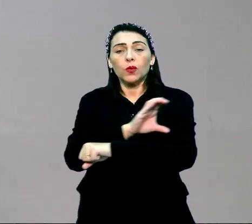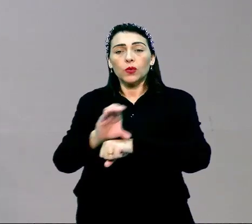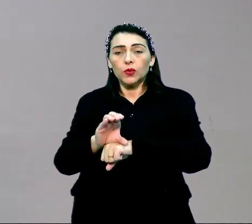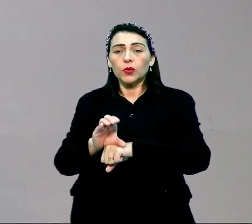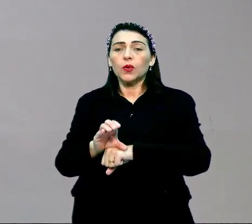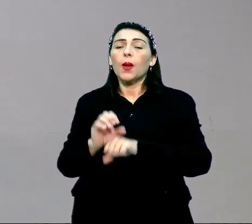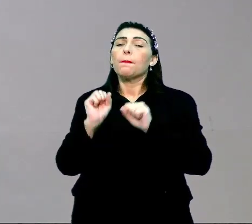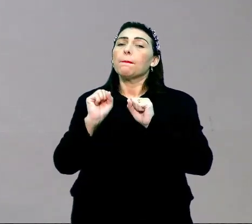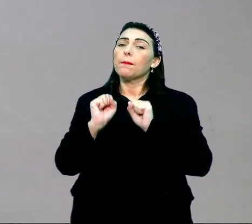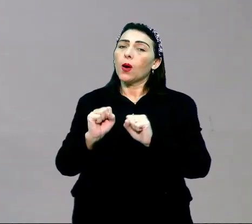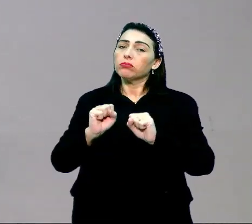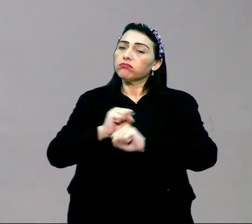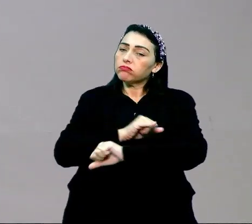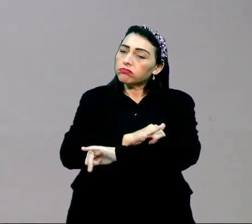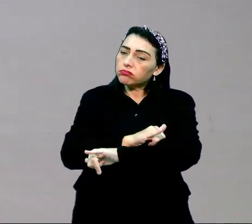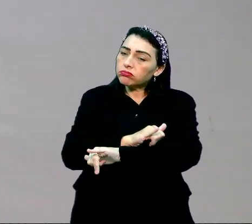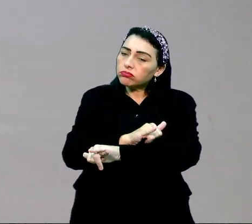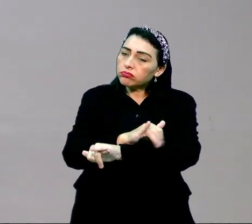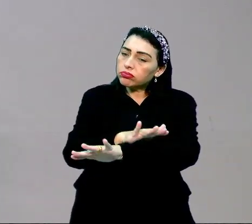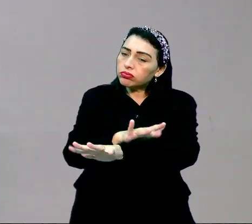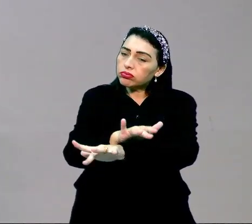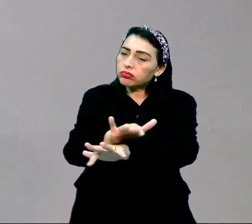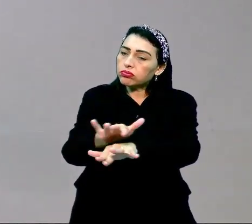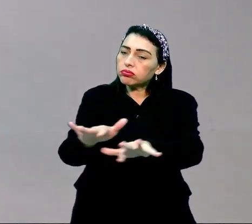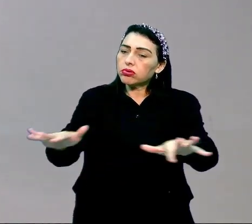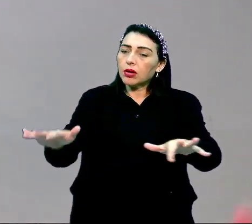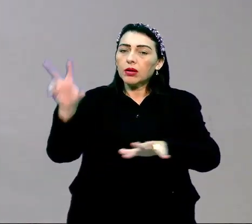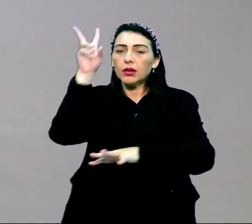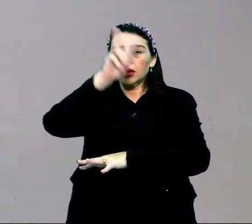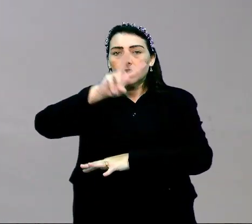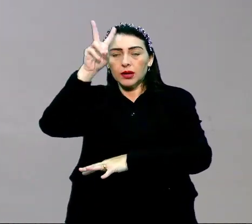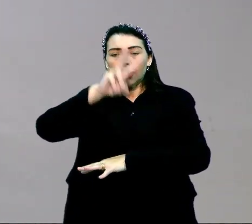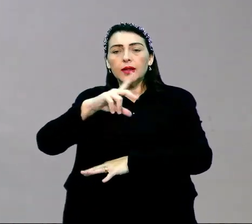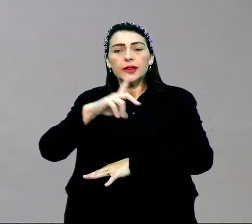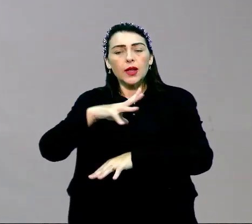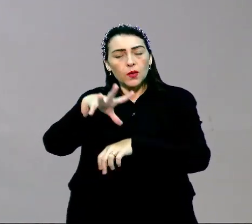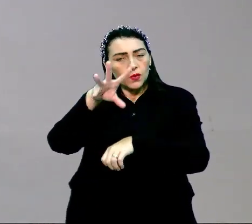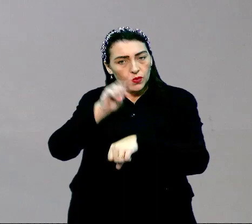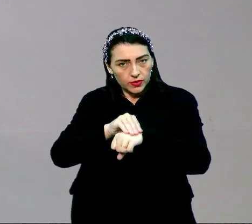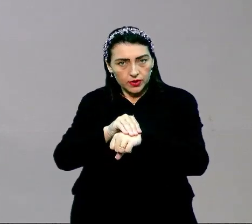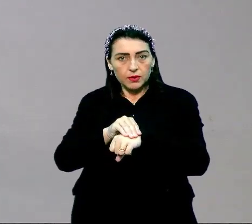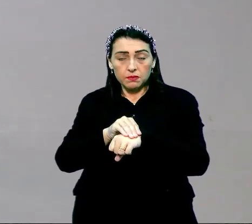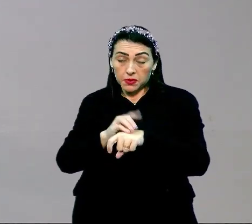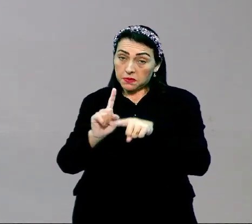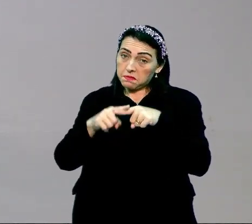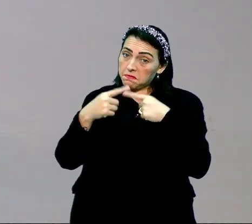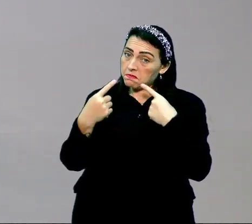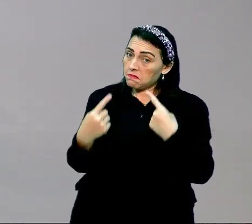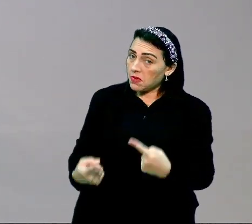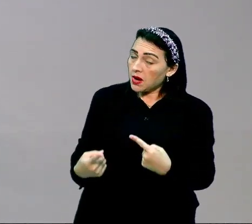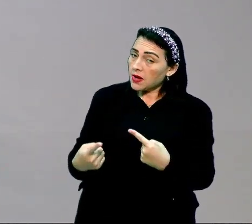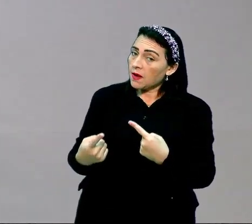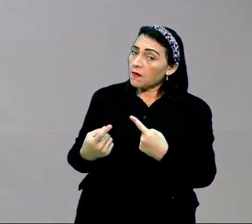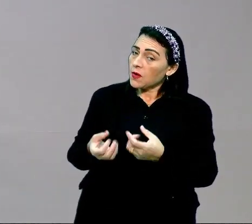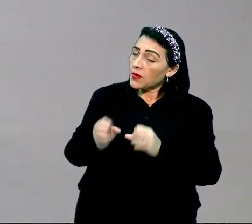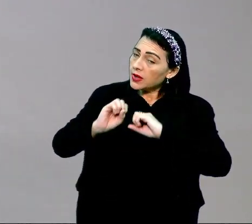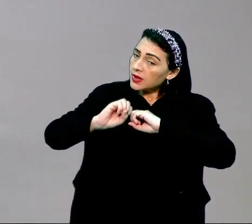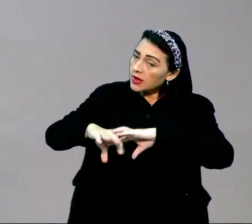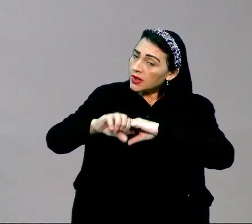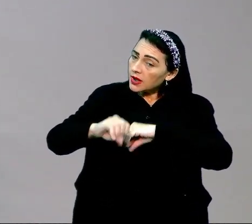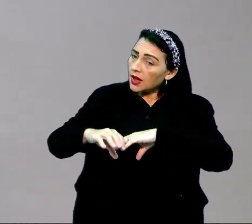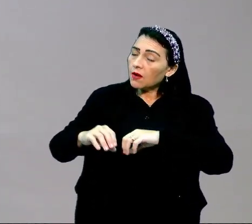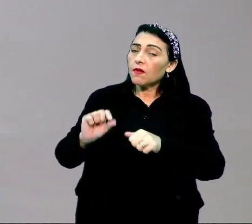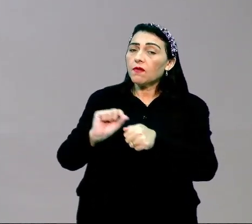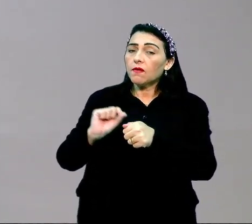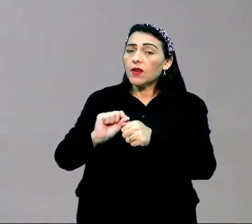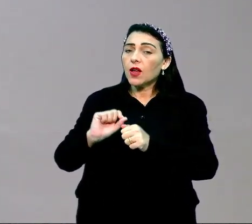pode ser difundida. Lembra que eu mencionei? Que eu tenho um conhecimento, mas quando eu vou passar ou construir um novo,